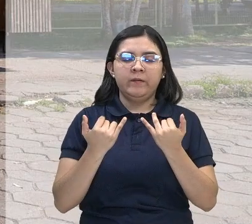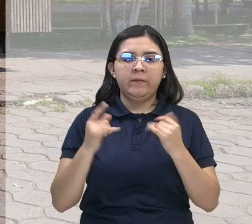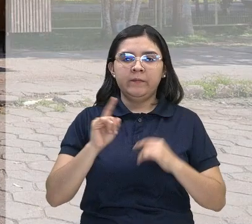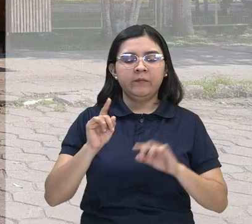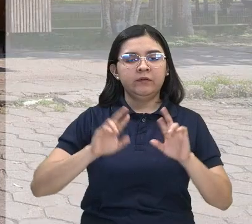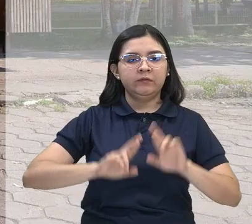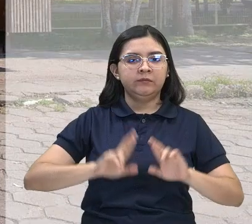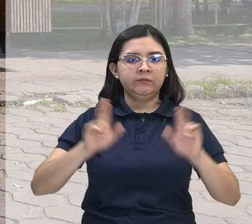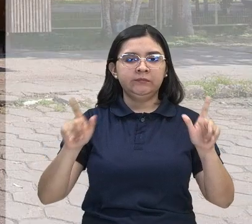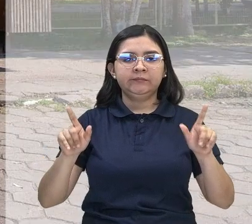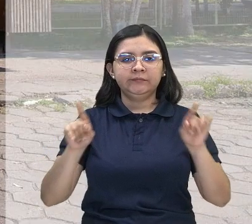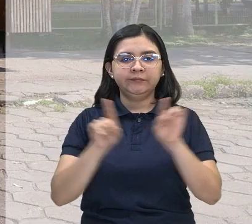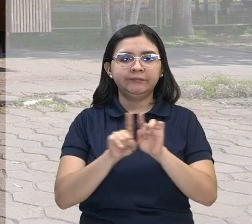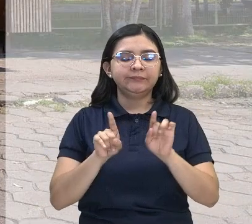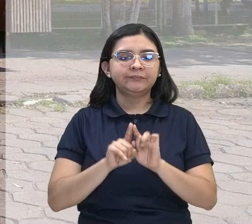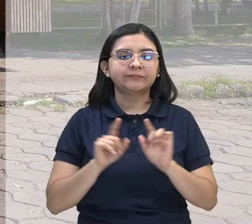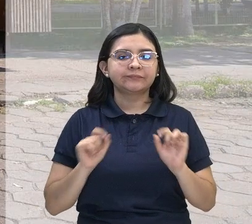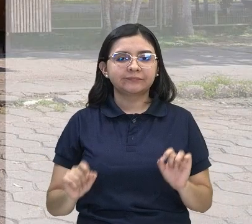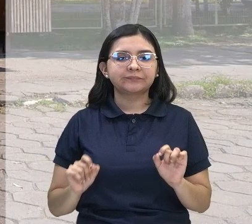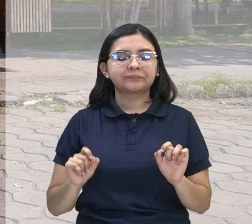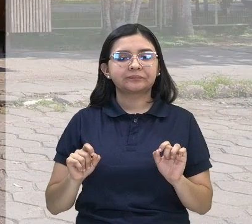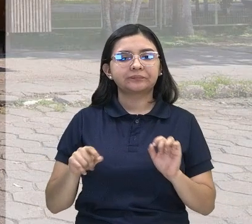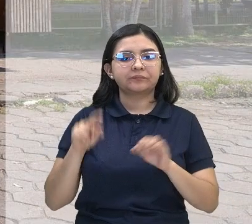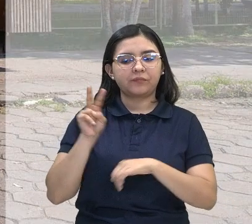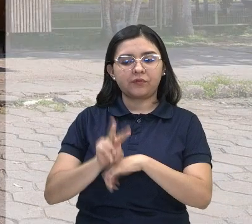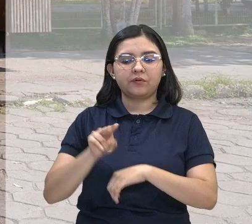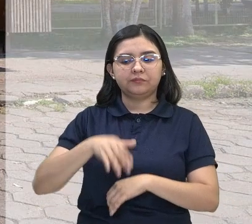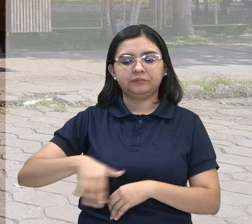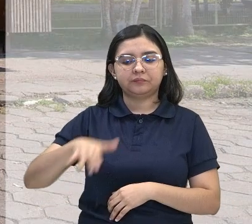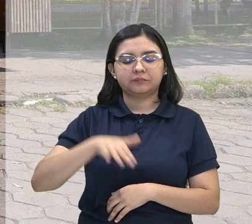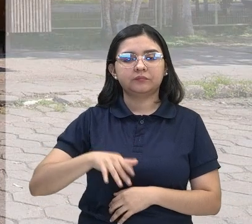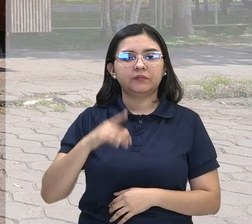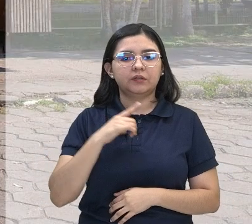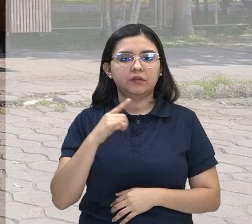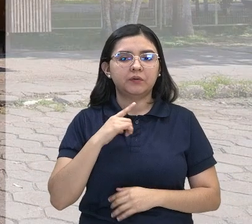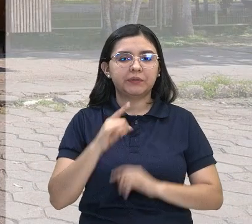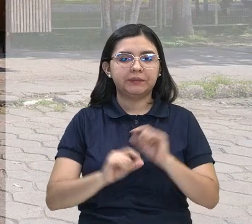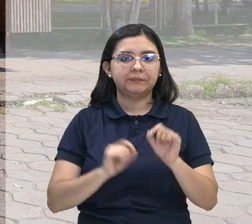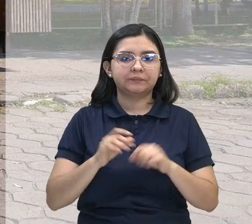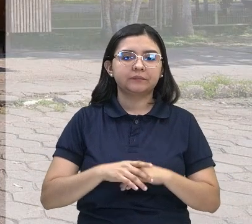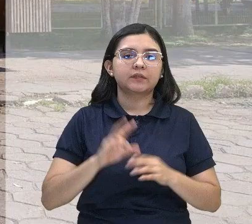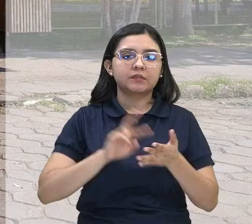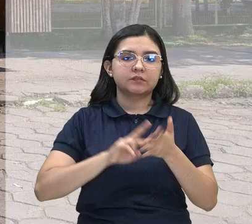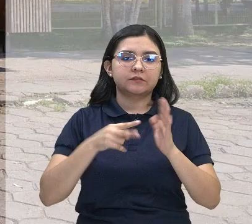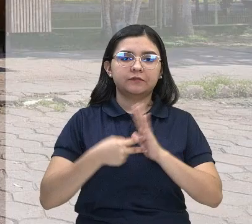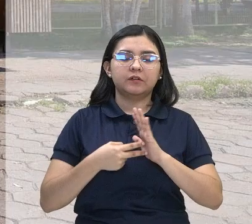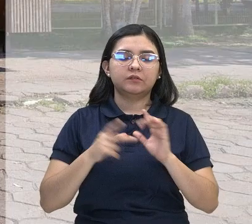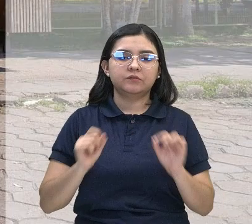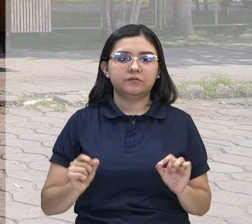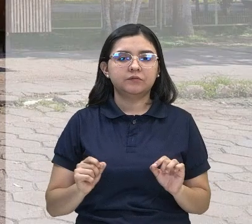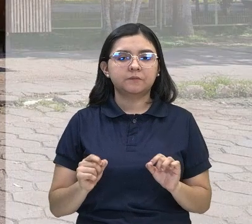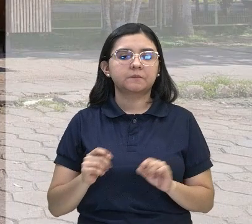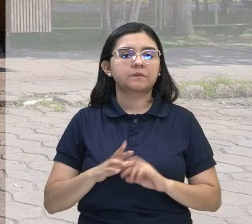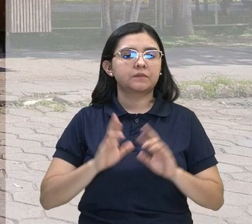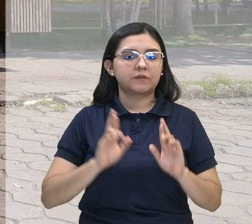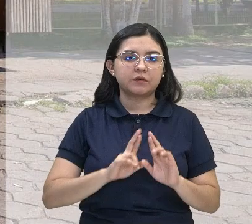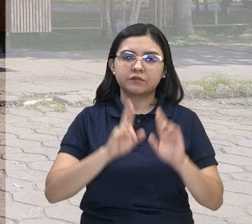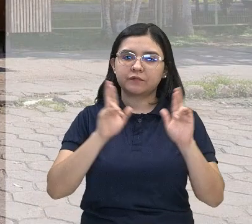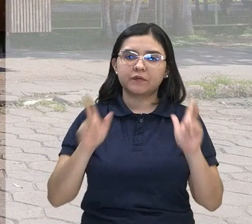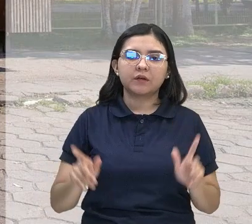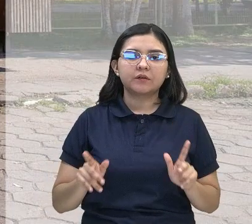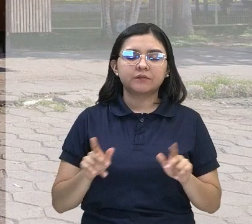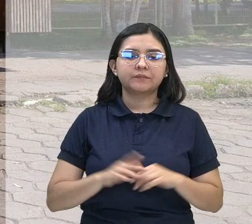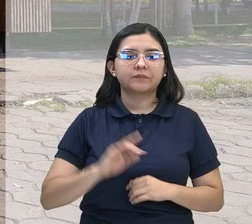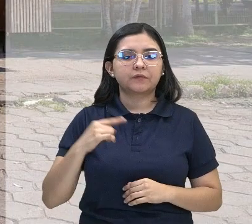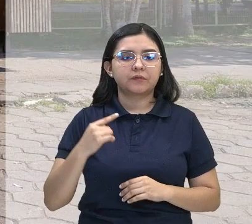termos preservação e conservação ambiental, eles possuem significados bem distintos. E